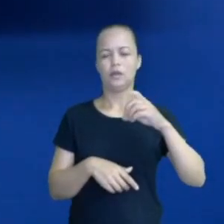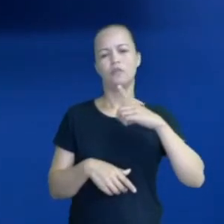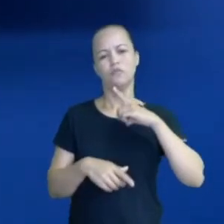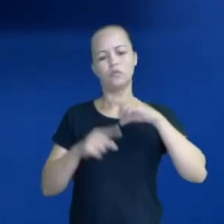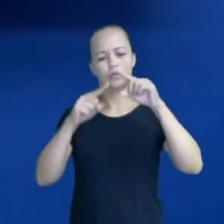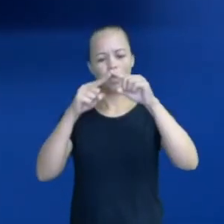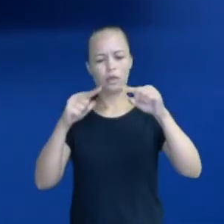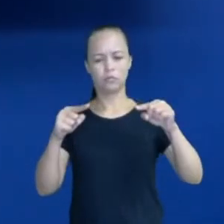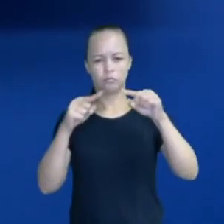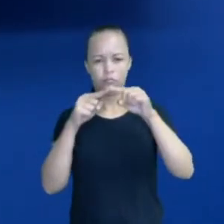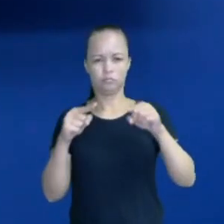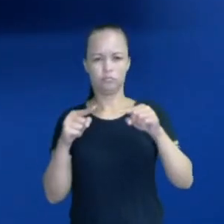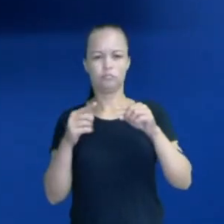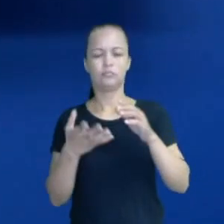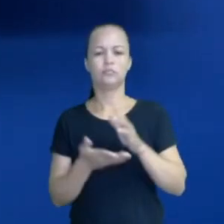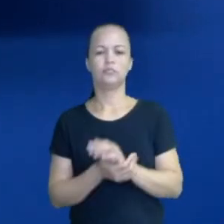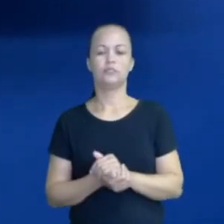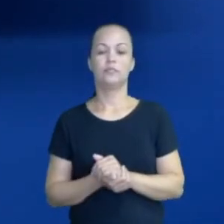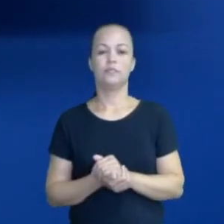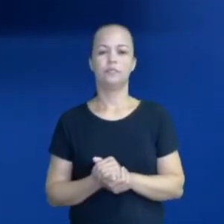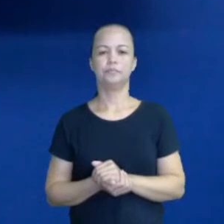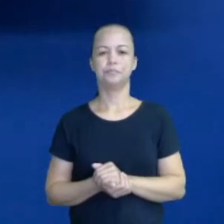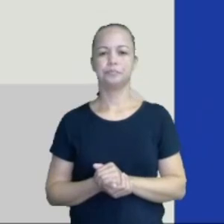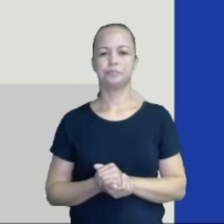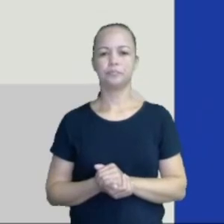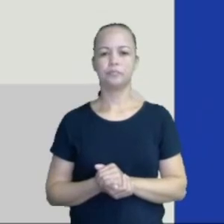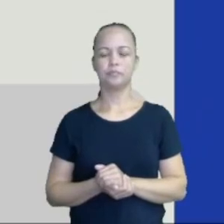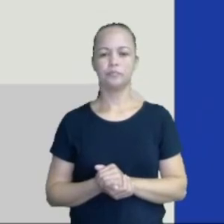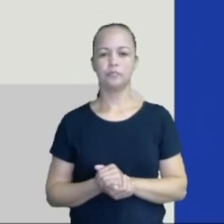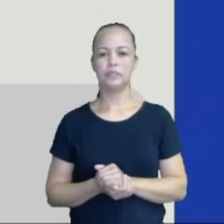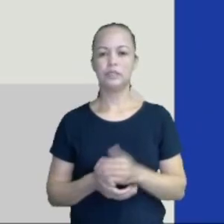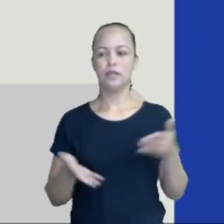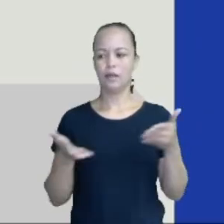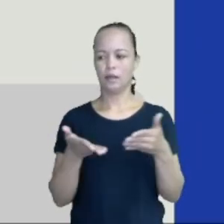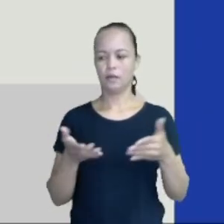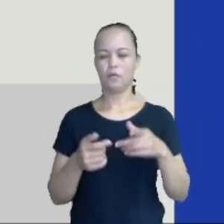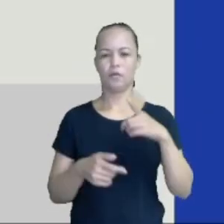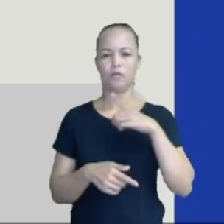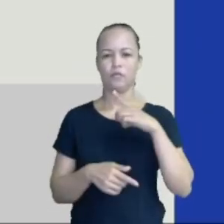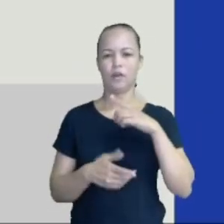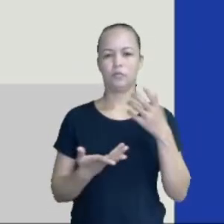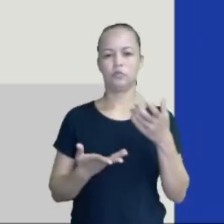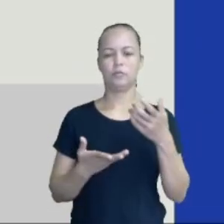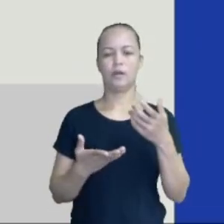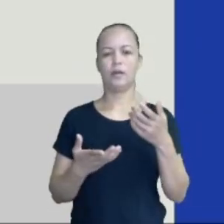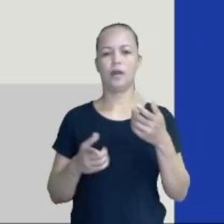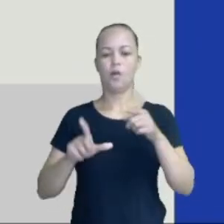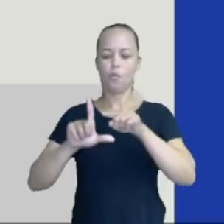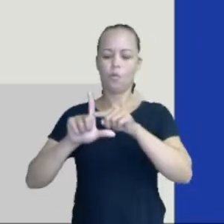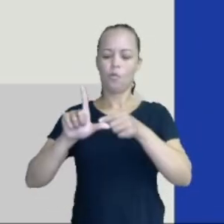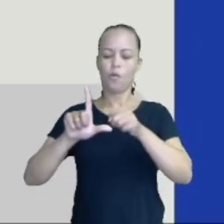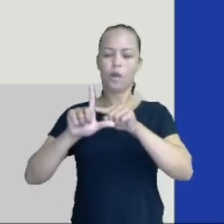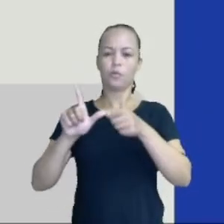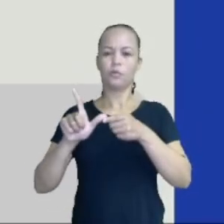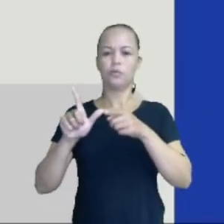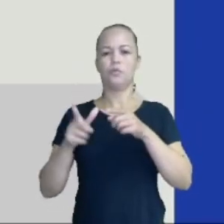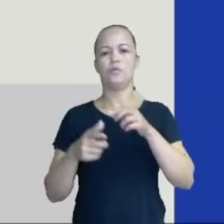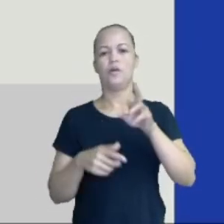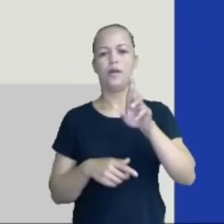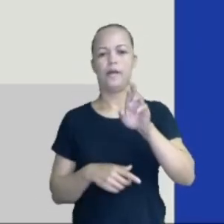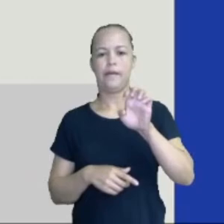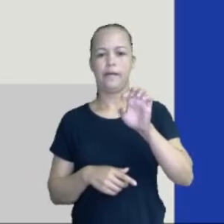um triângulo obtusângulo. Beleza? E aí, a gente vai para o ângulo reto. Aí, você vai dizer assim,